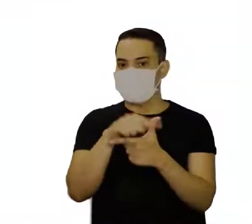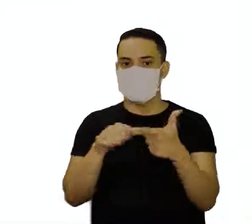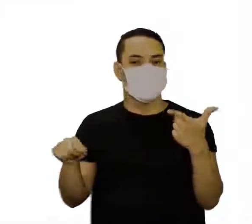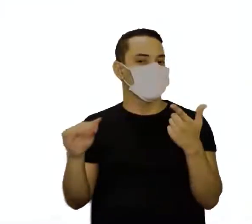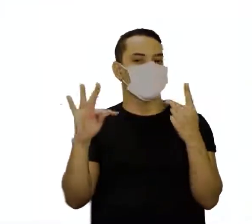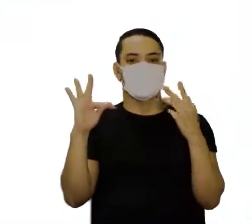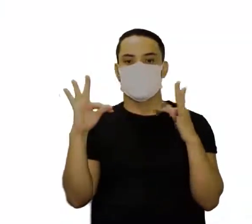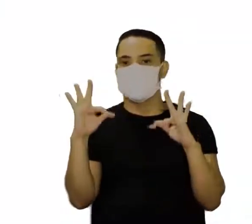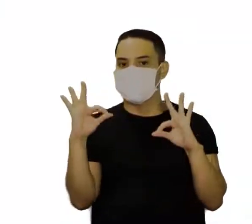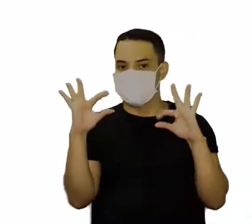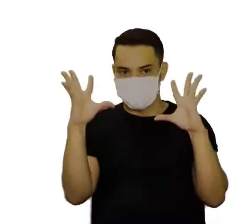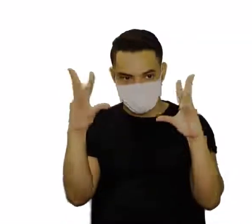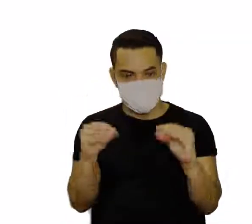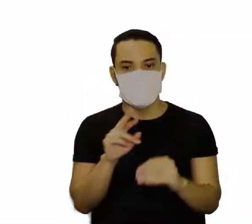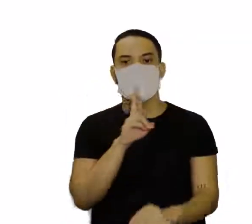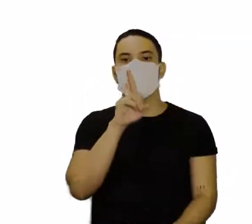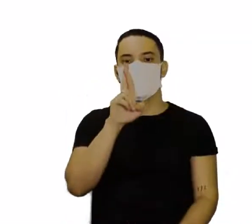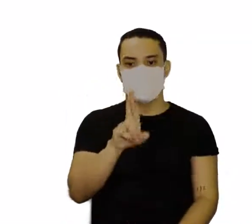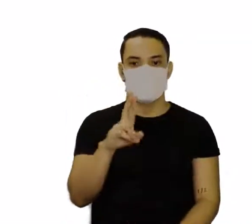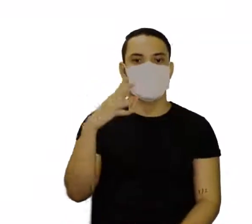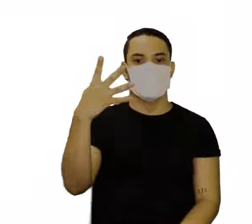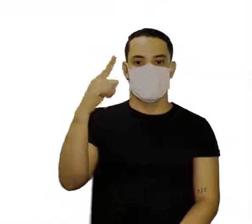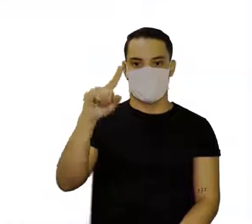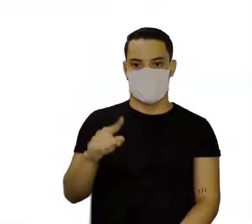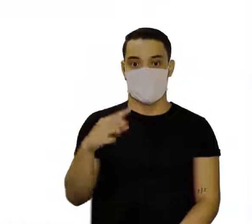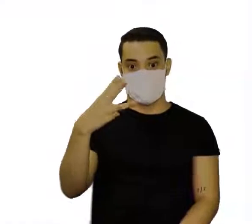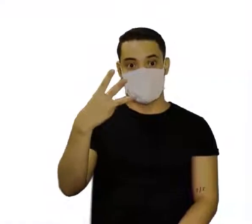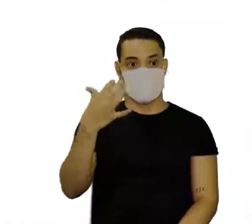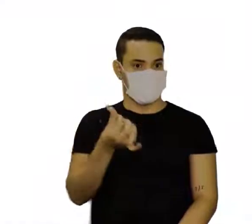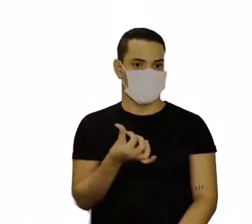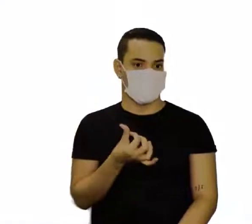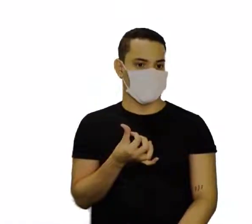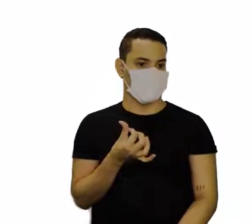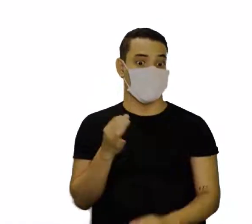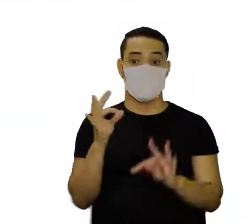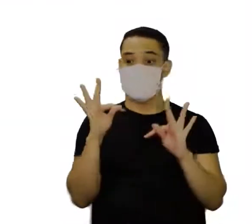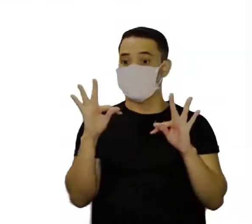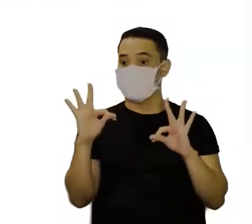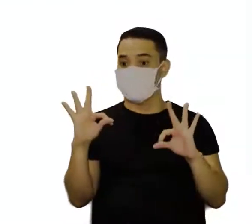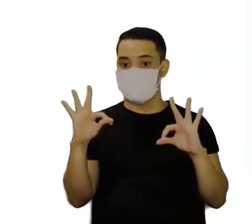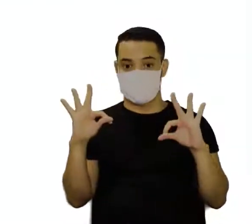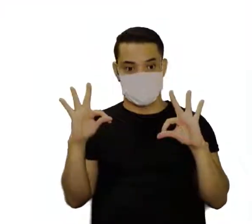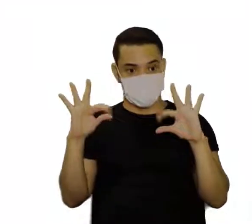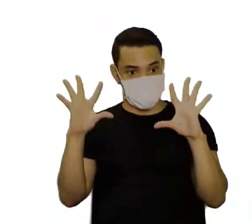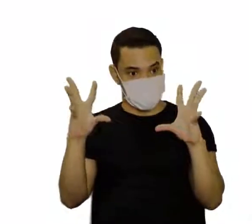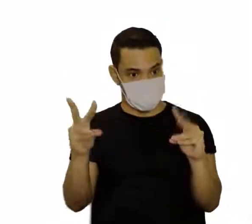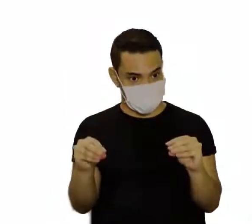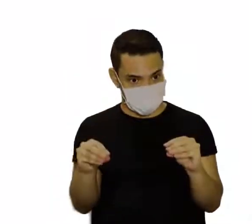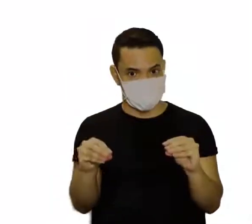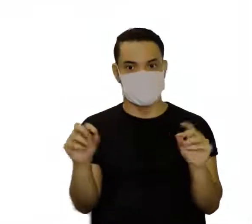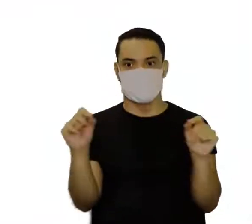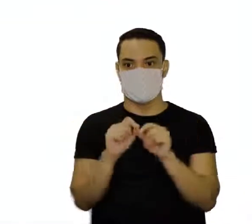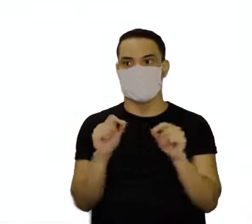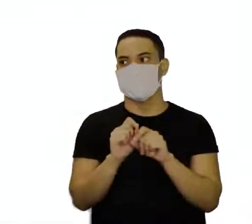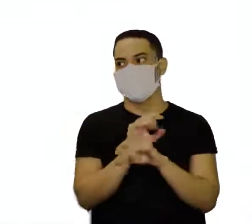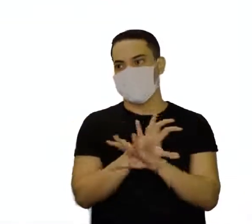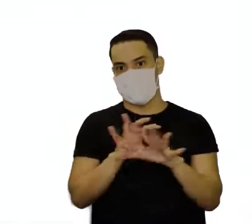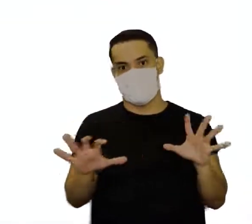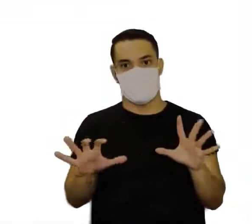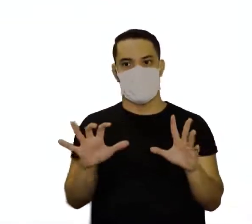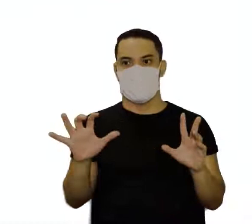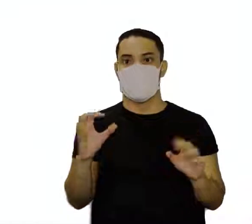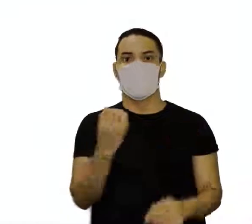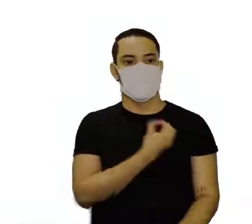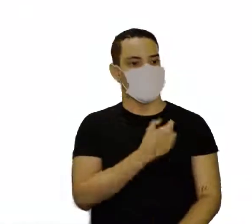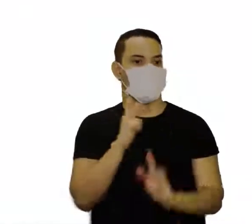todos eles dá 4,36 ohms. Todos que eu dividir a tensão pela corrente dá o mesmo